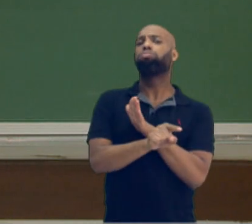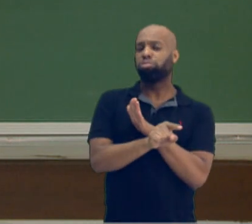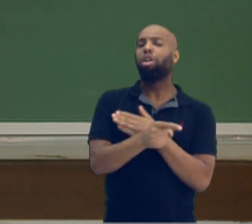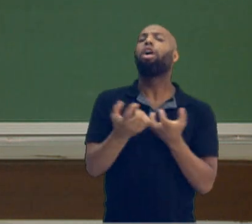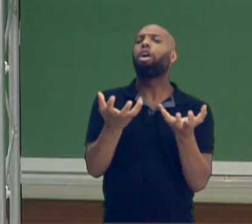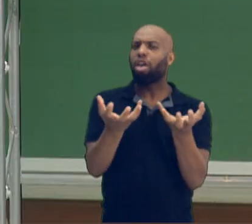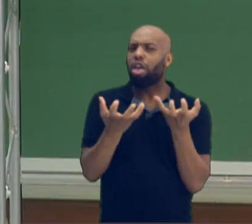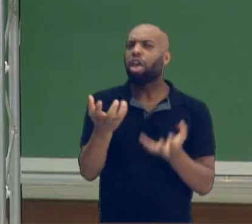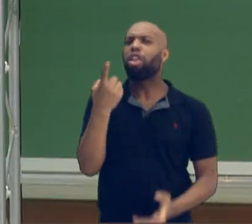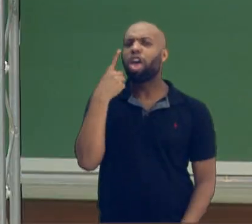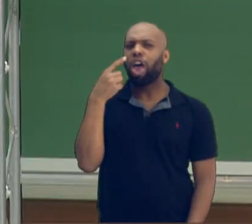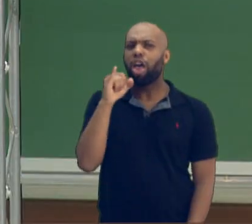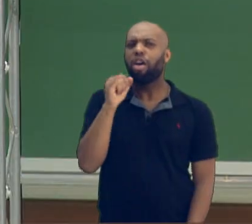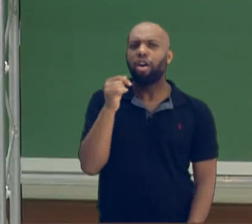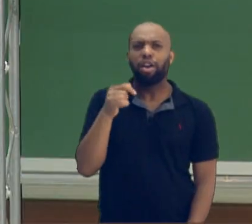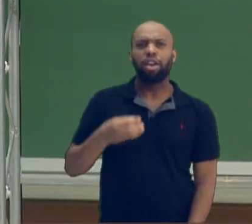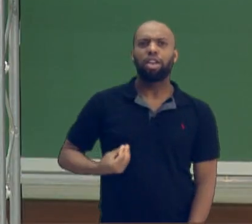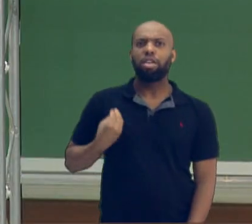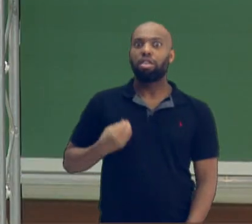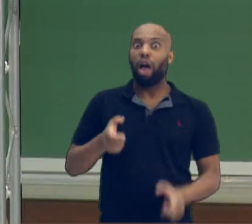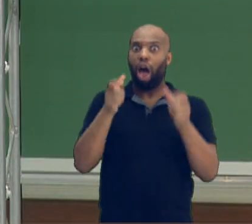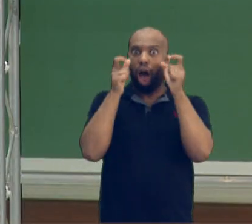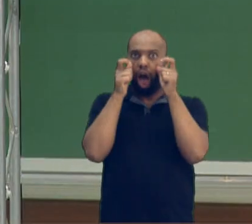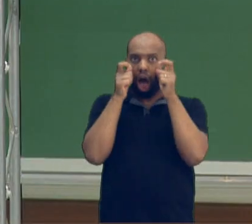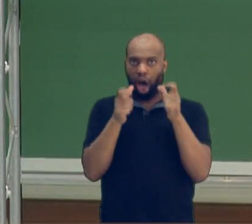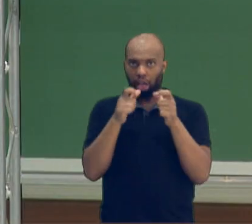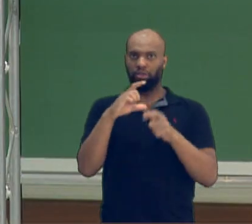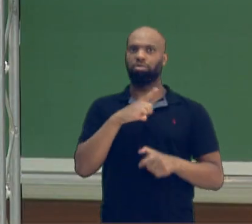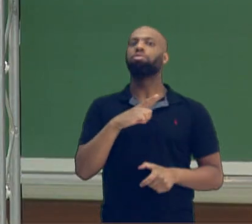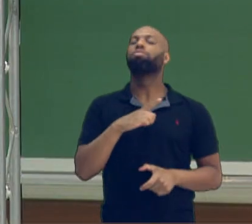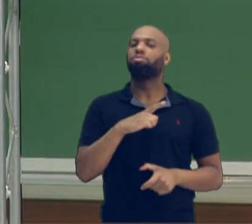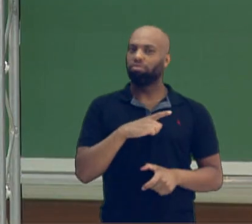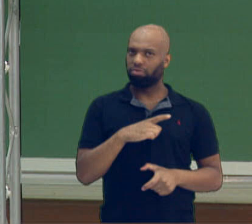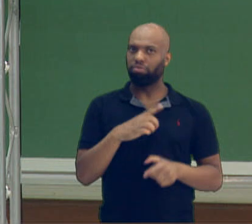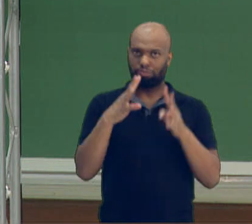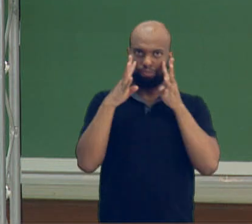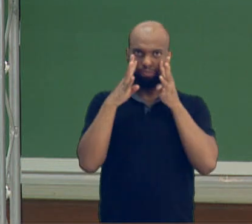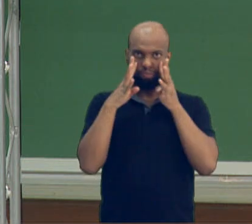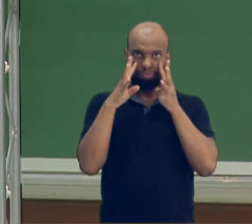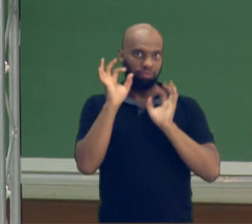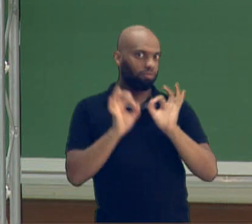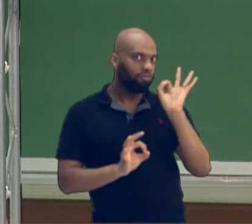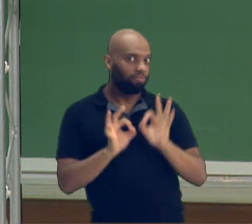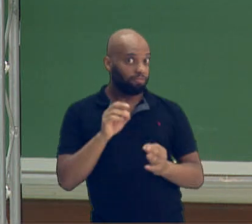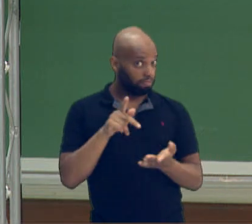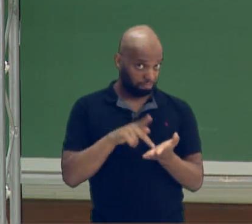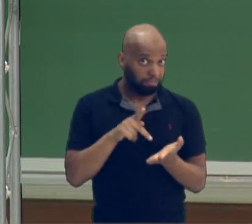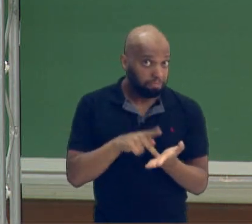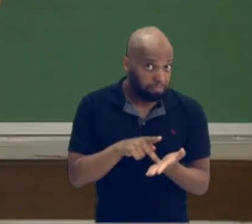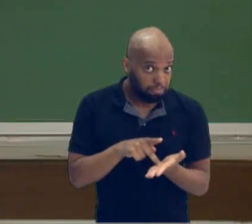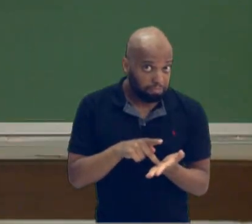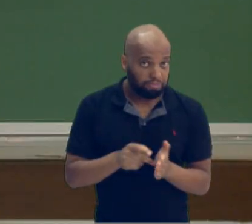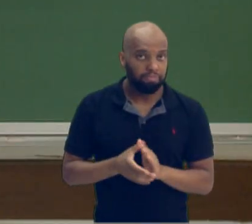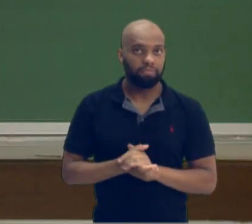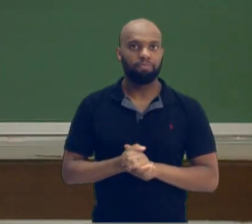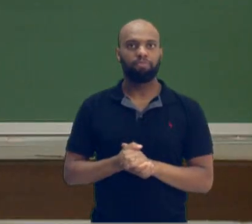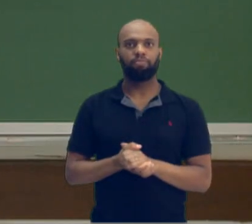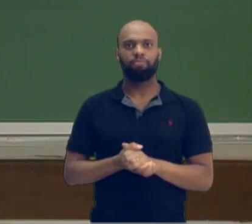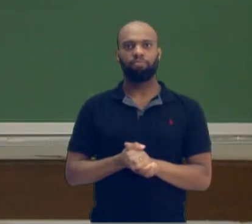Quero ver se vocês estão atentos e preparados, não é mesmo?